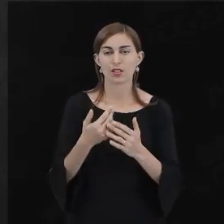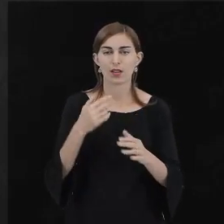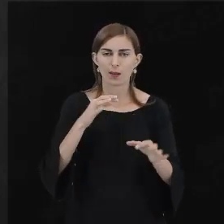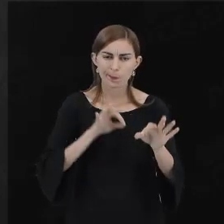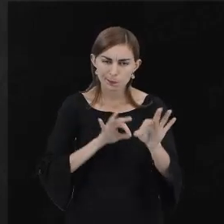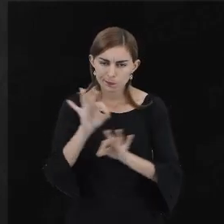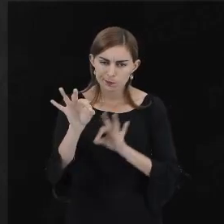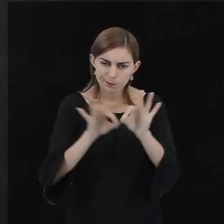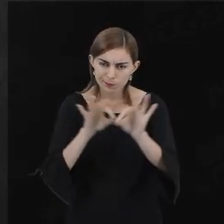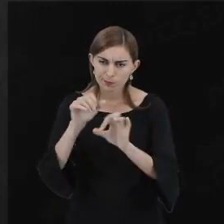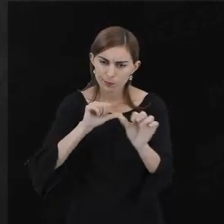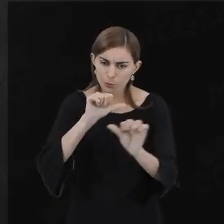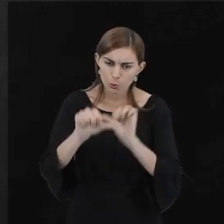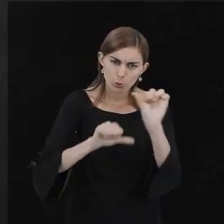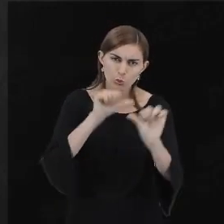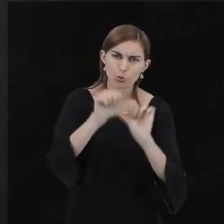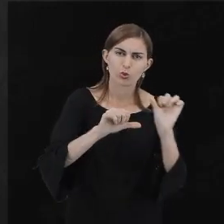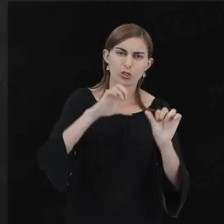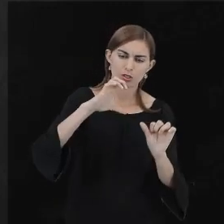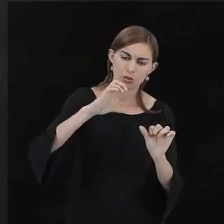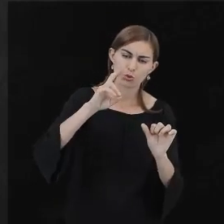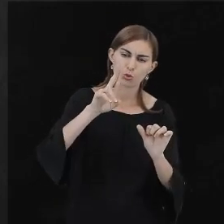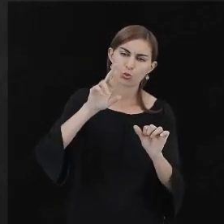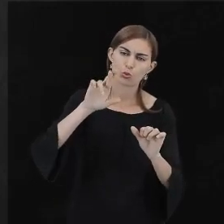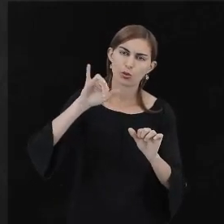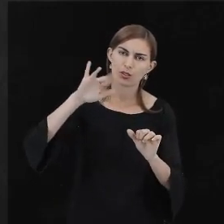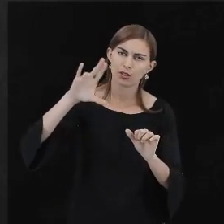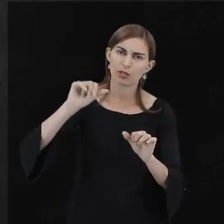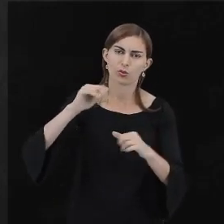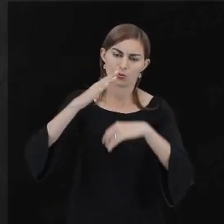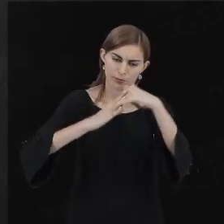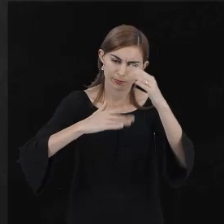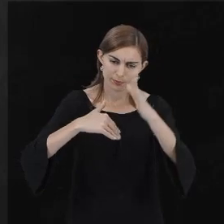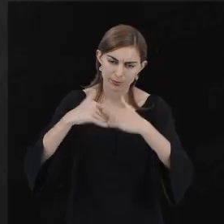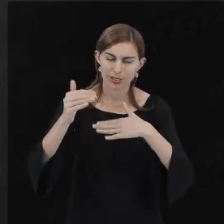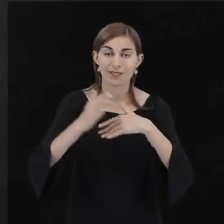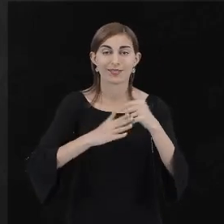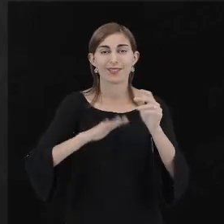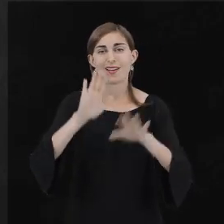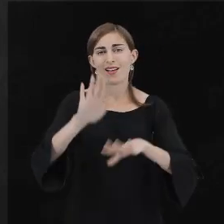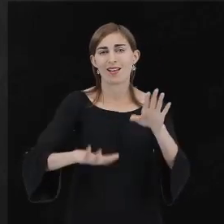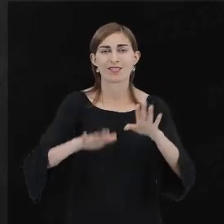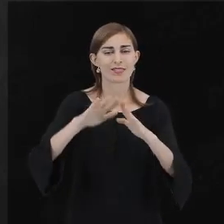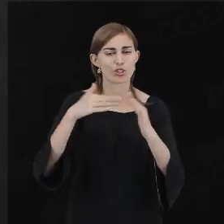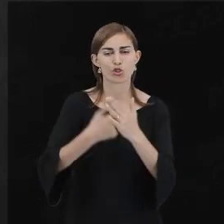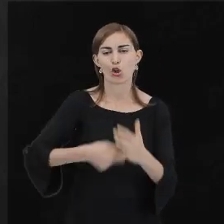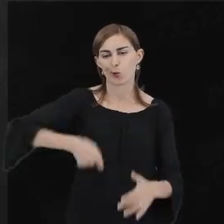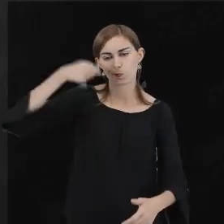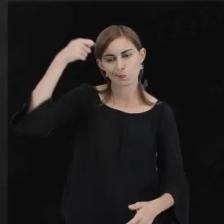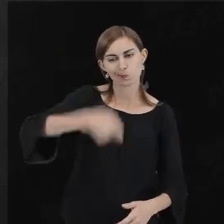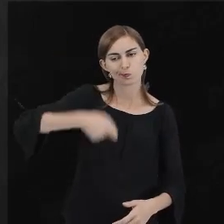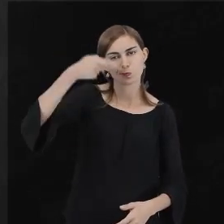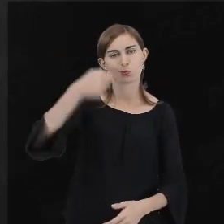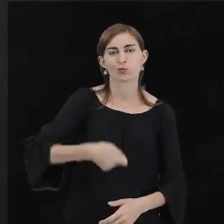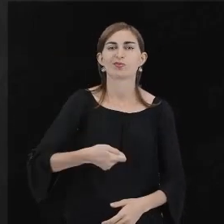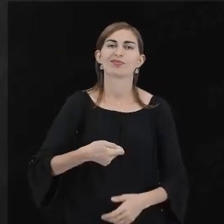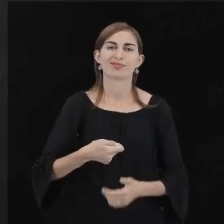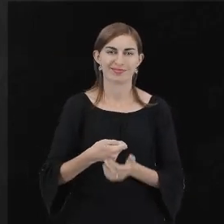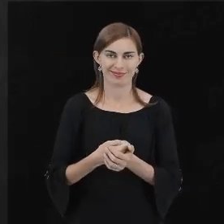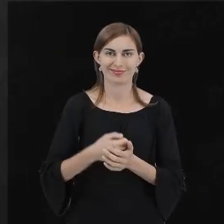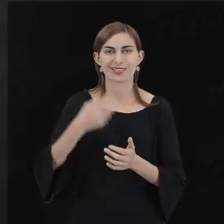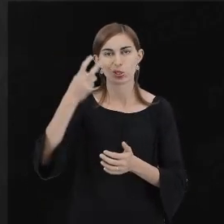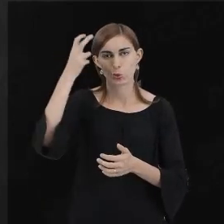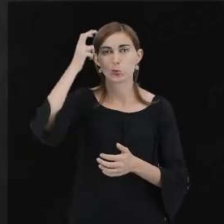suas práticas, muitas vezes elas impõem o que é dominante na cultura das classes